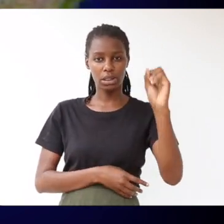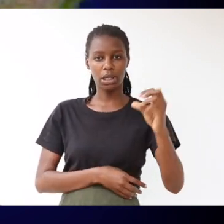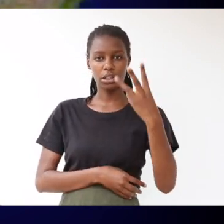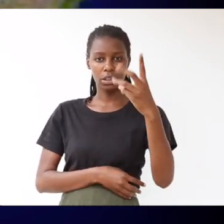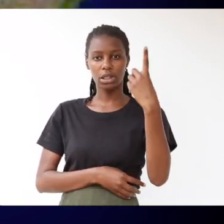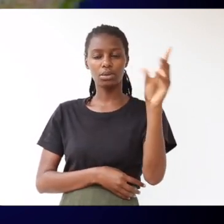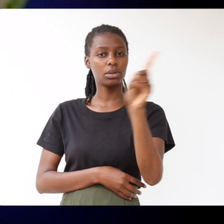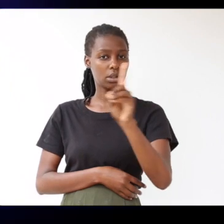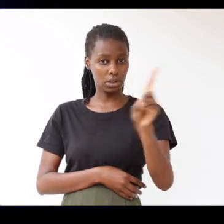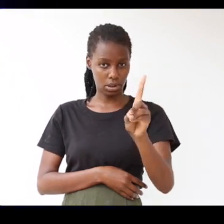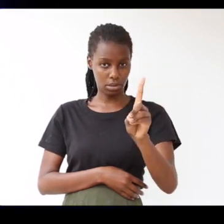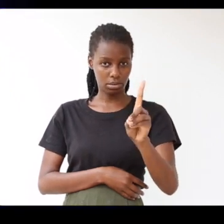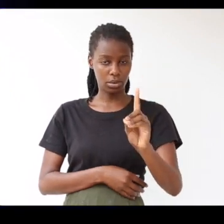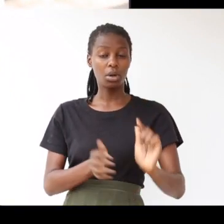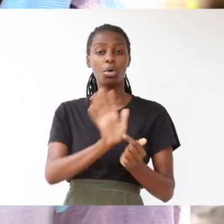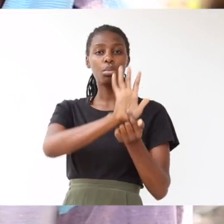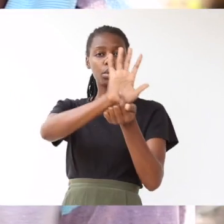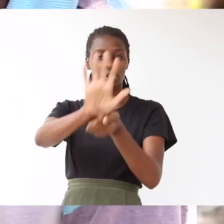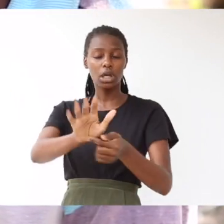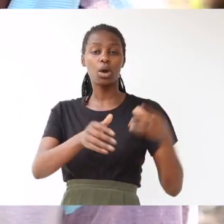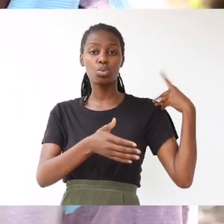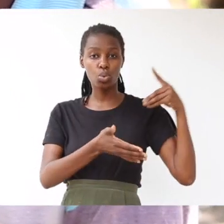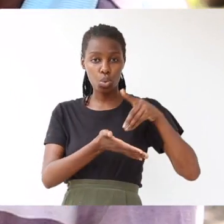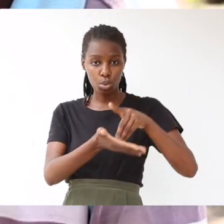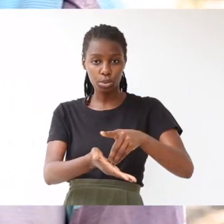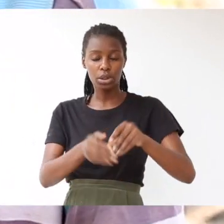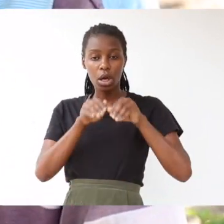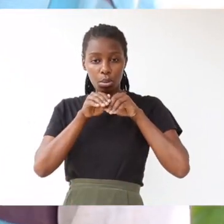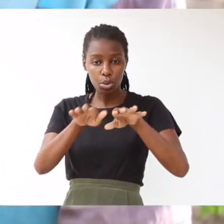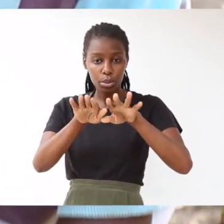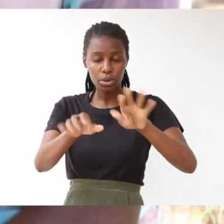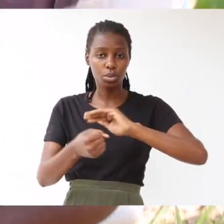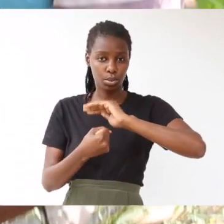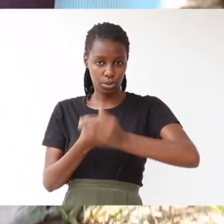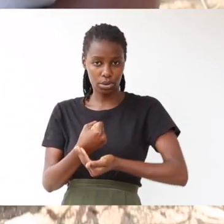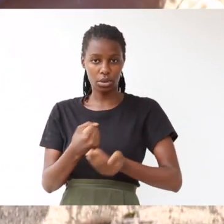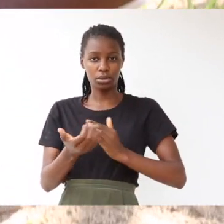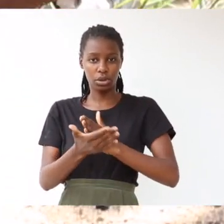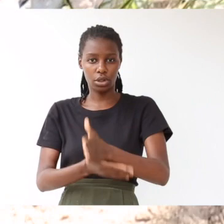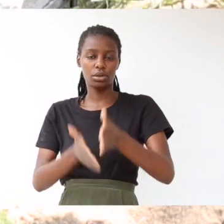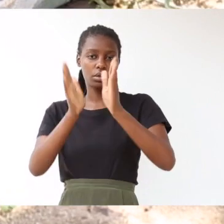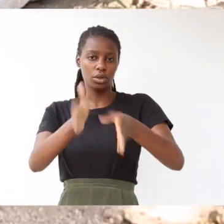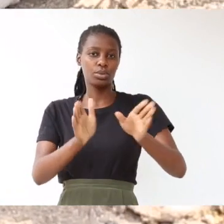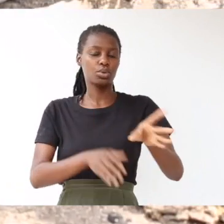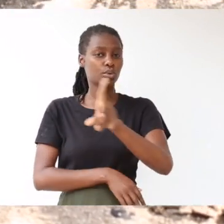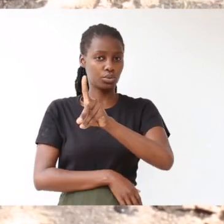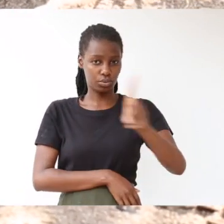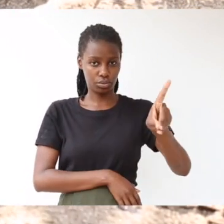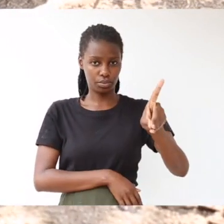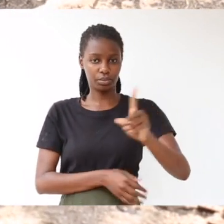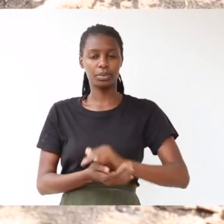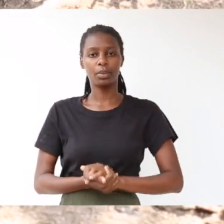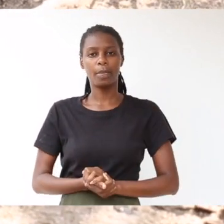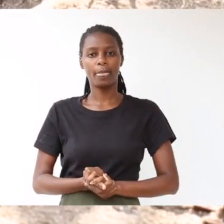31 de dezembro, estando desta forma a mostrar o seu compromisso na promoção e proteção dos direitos humanos das pessoas